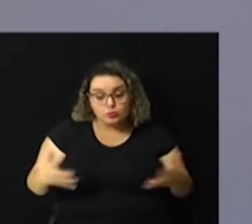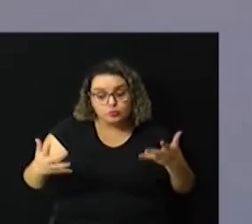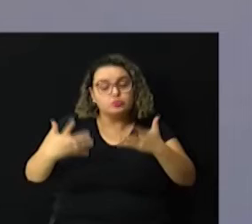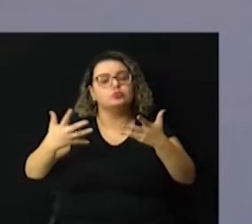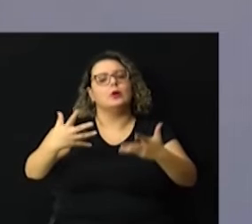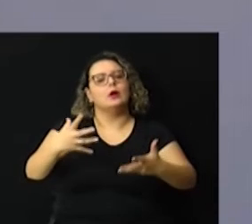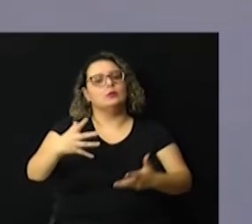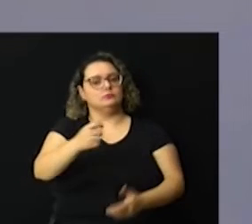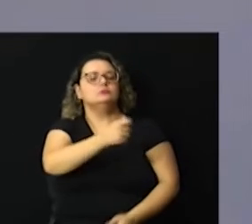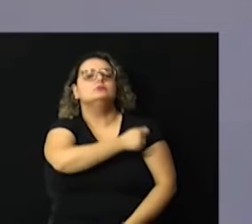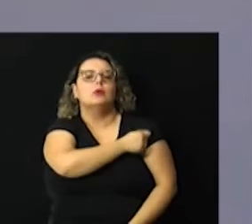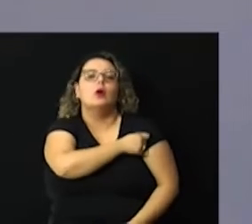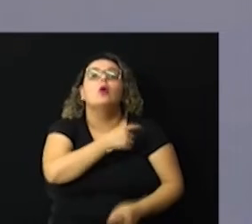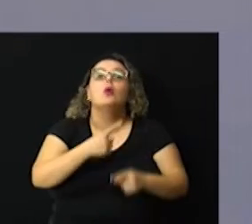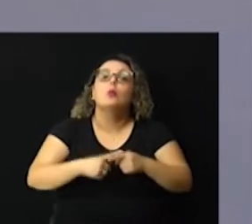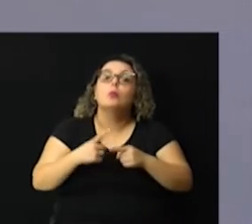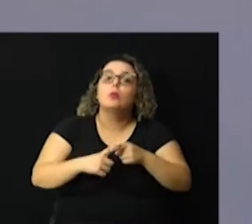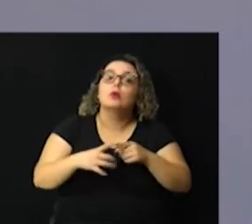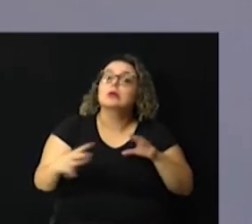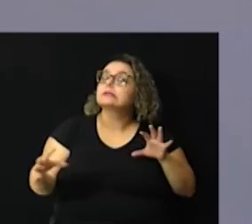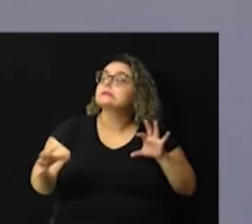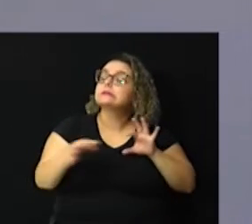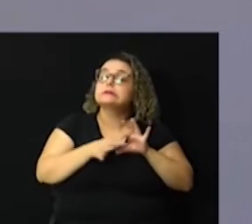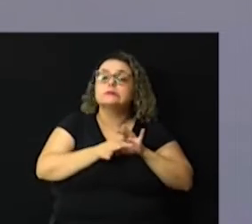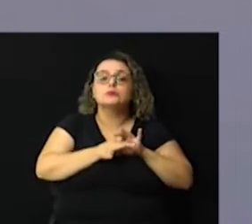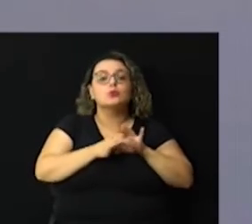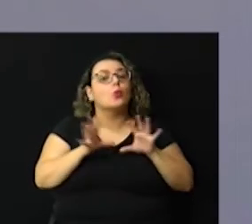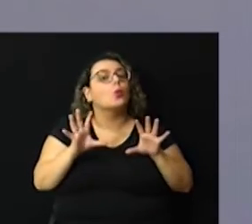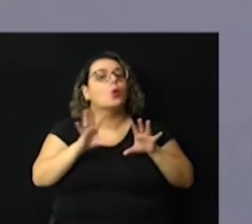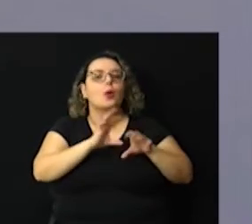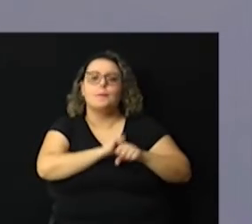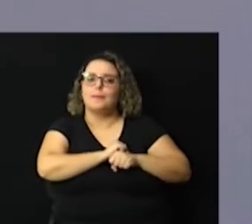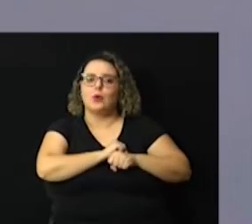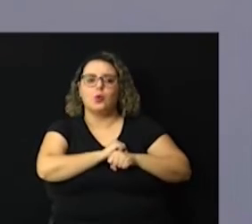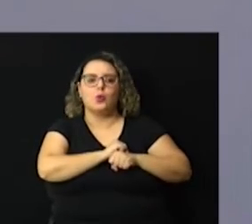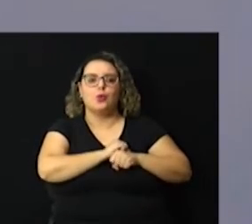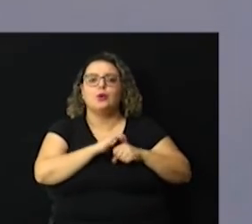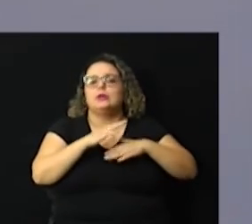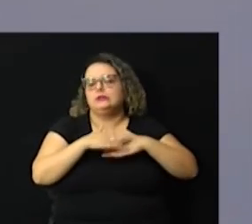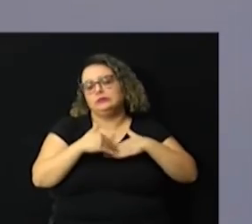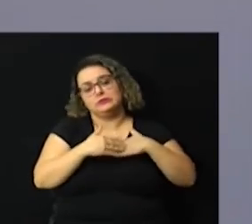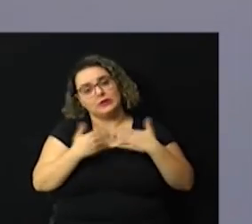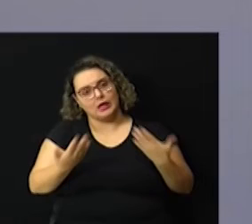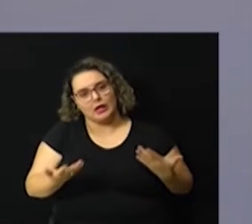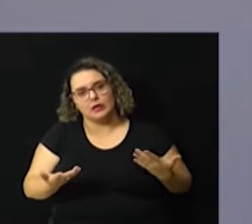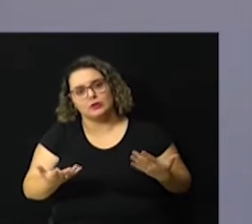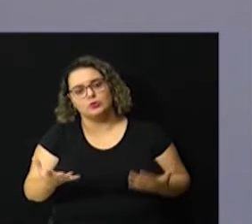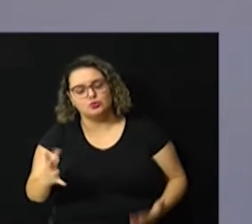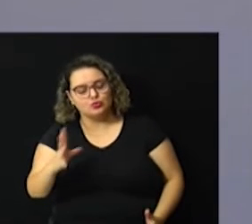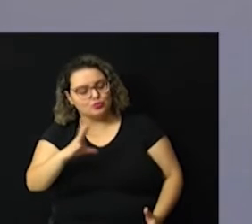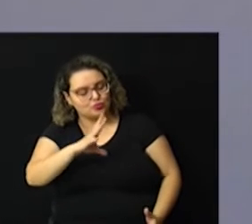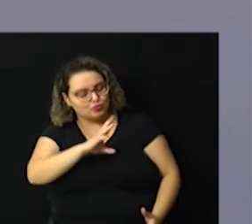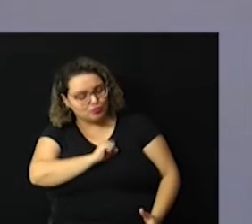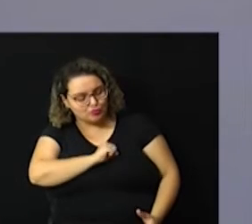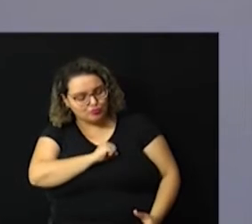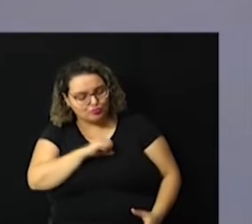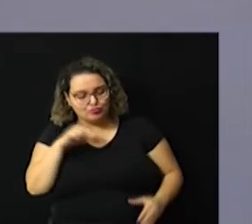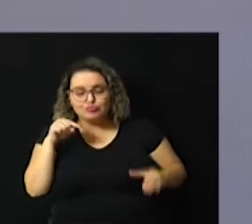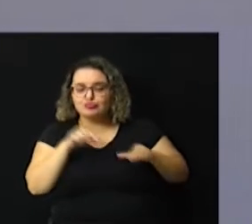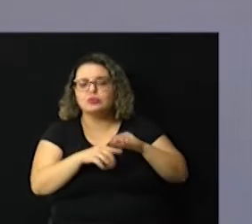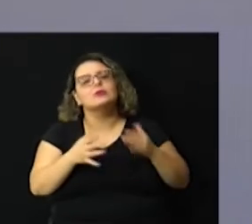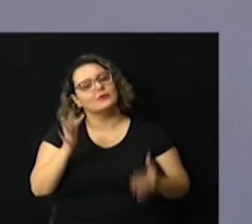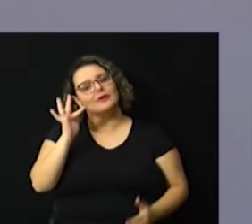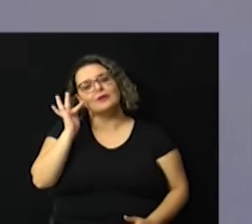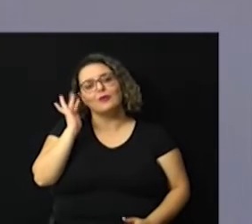meus alunos foi porque ele estava conectado com muito amor e carinho. E eu me via no projeto. Então, eu acho que